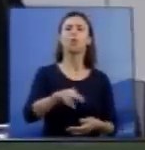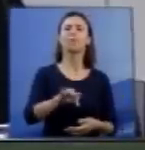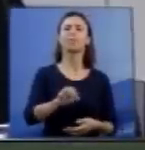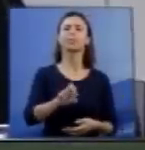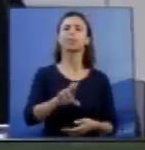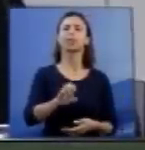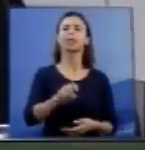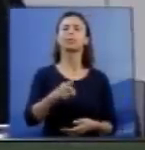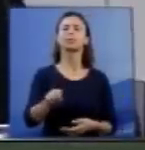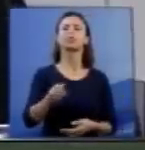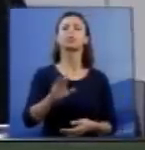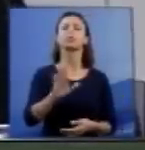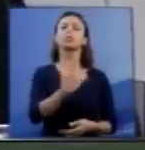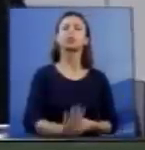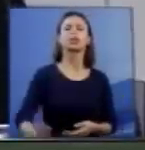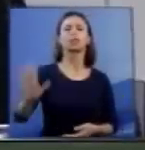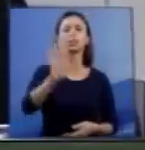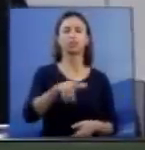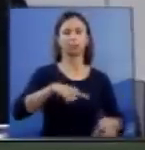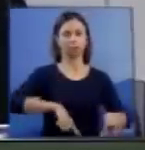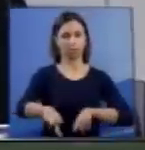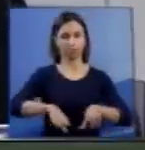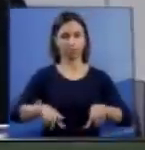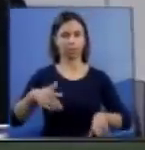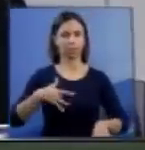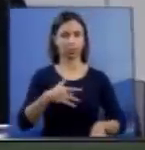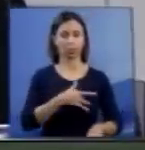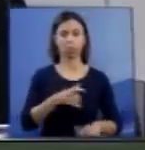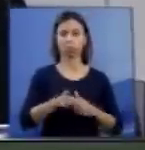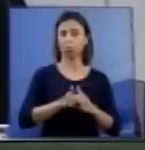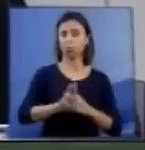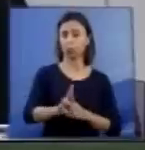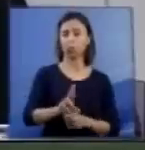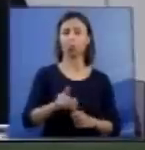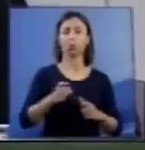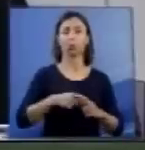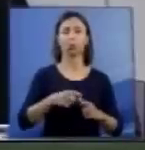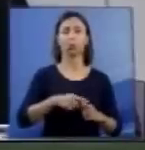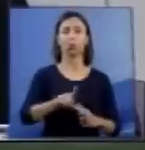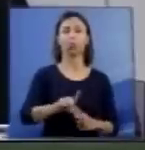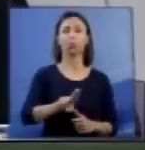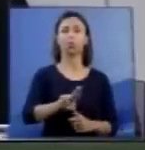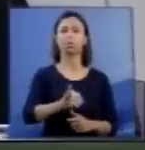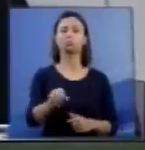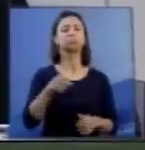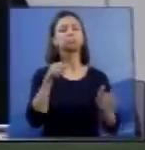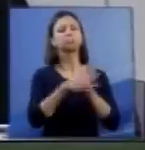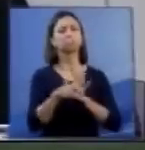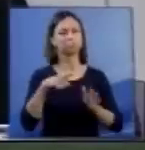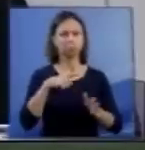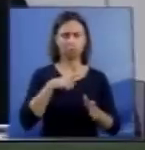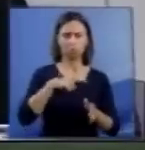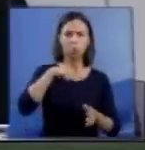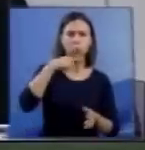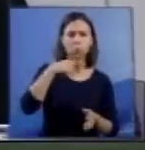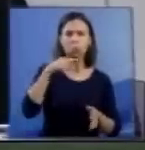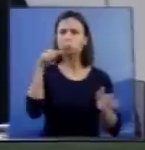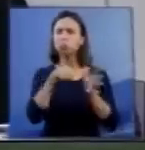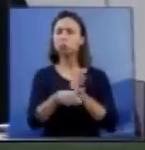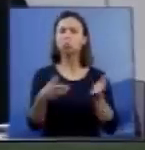trabalhadores na saúde Dr luí Roberto Barroso se tem alguma colocação a